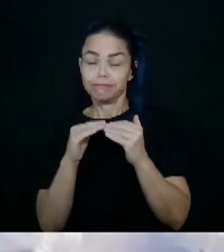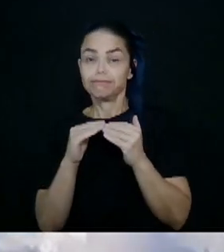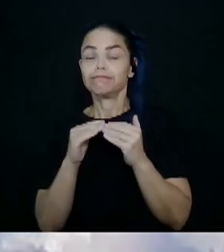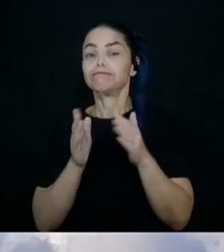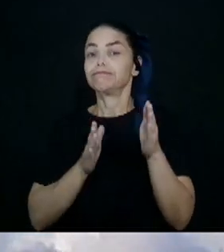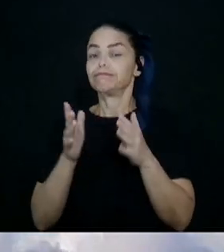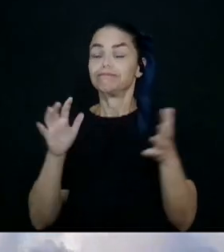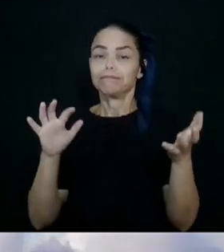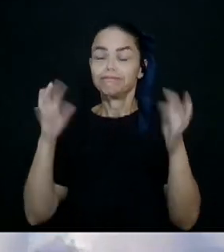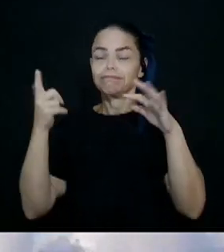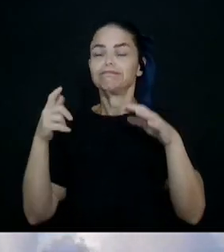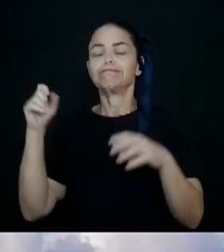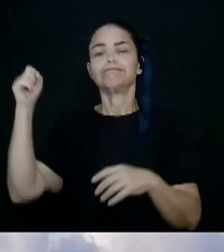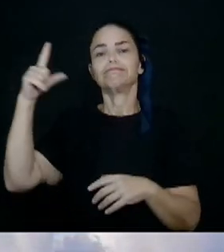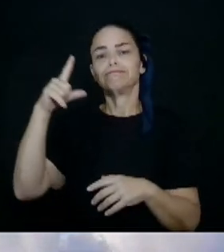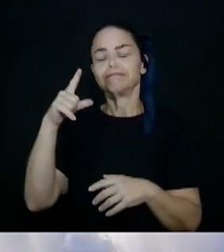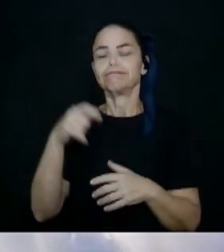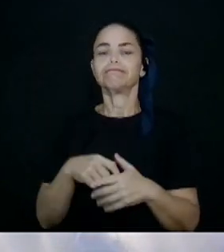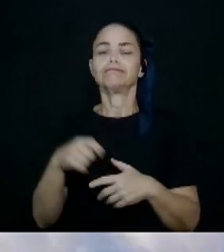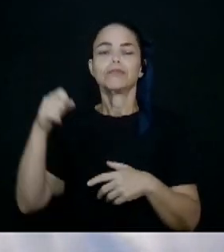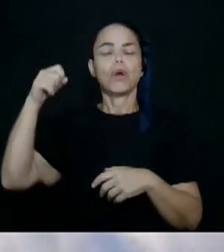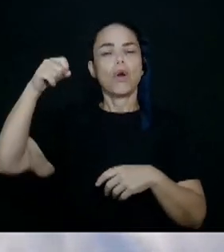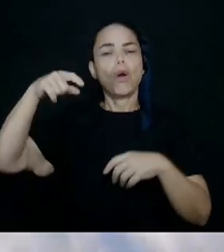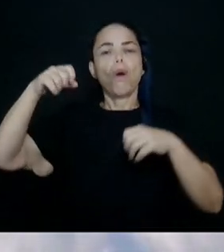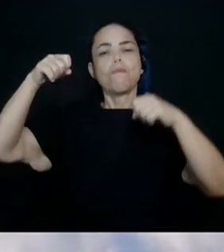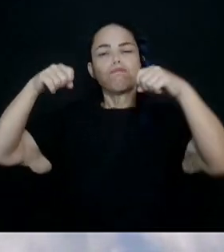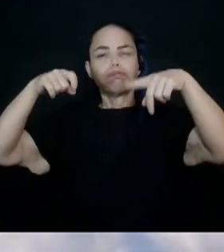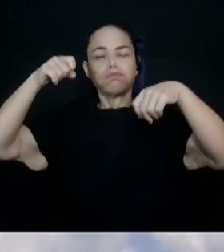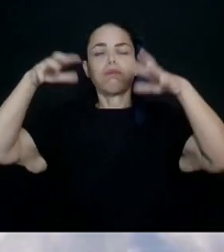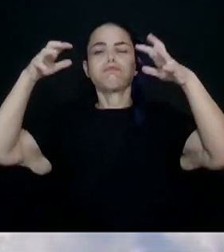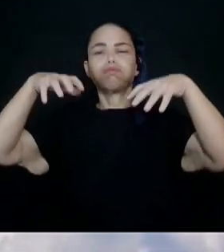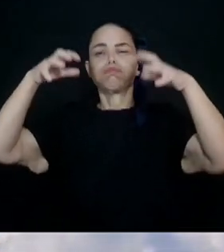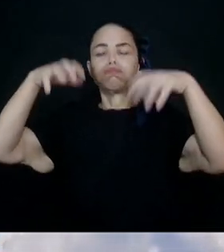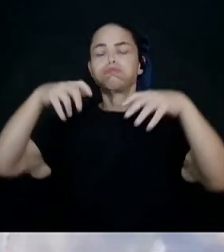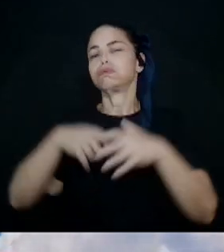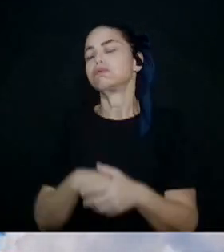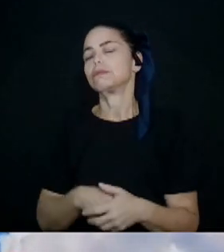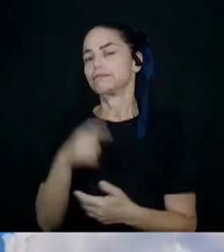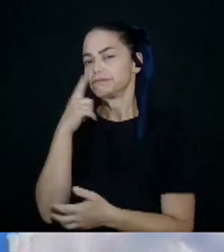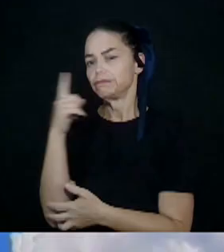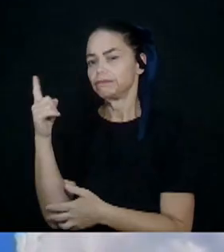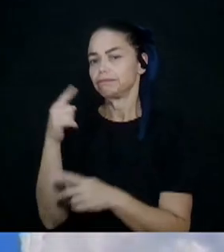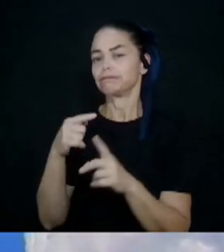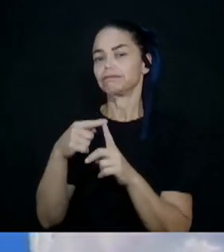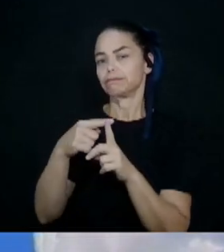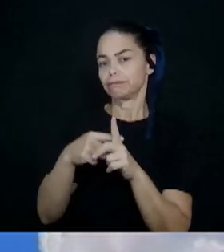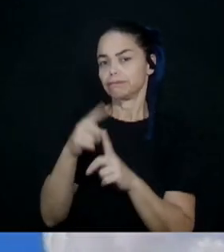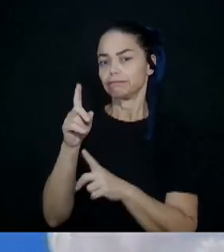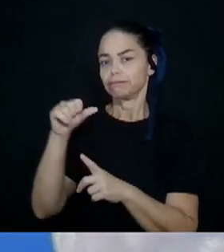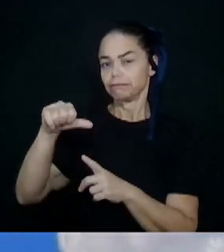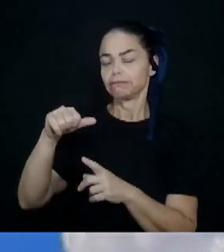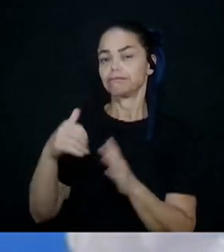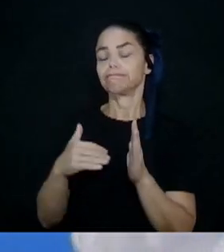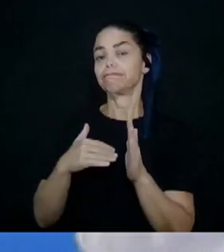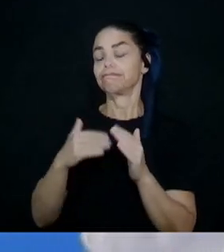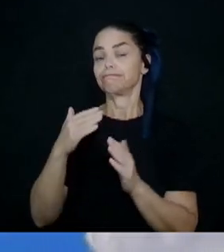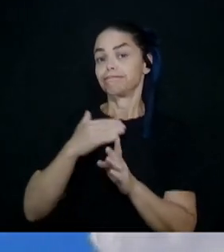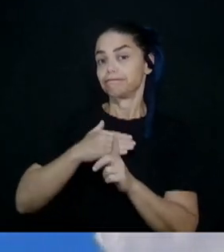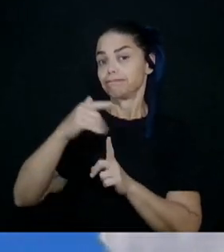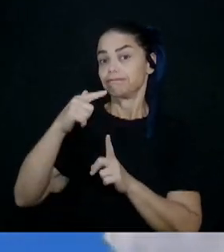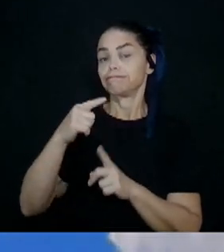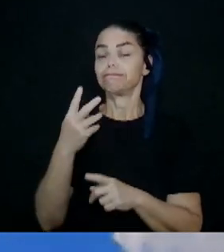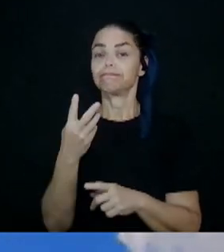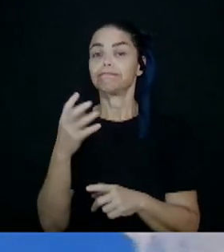com algumas nuvens, pancadas de chuva à tarde e à noite, mínima 19, máxima 30 graus. Essa é a previsão do tempo para